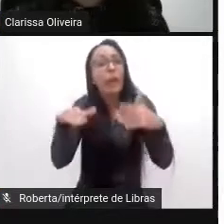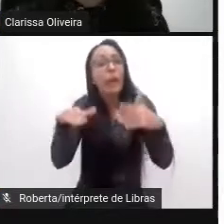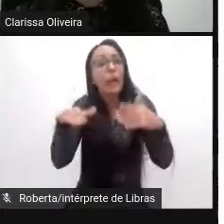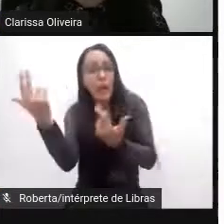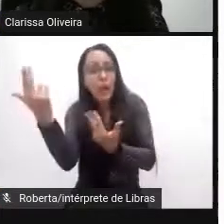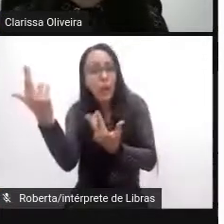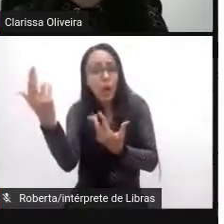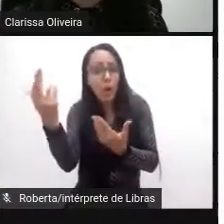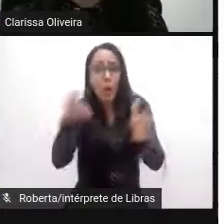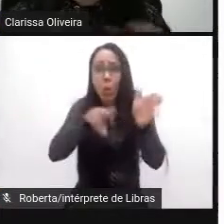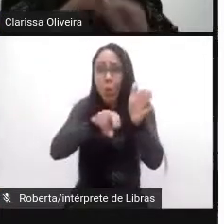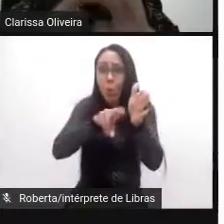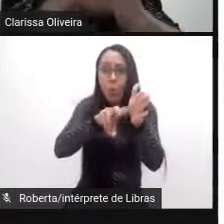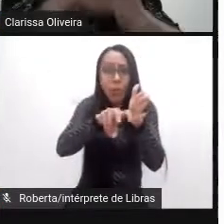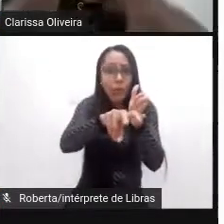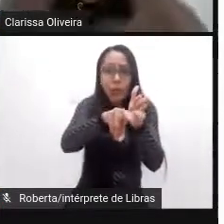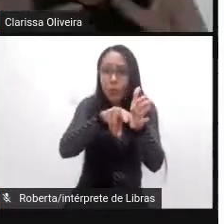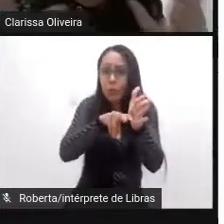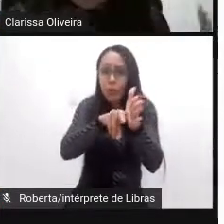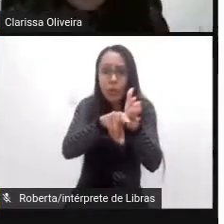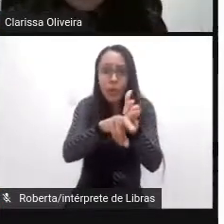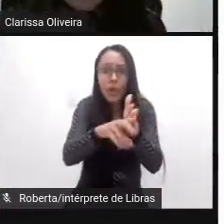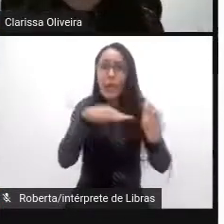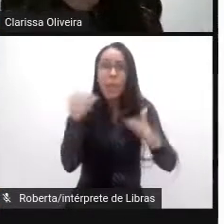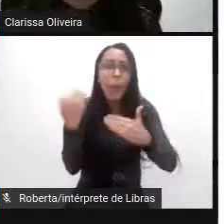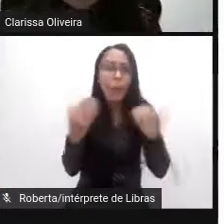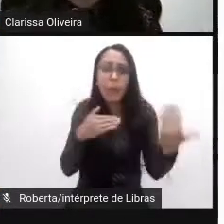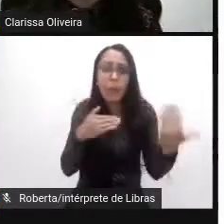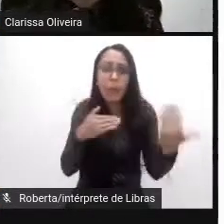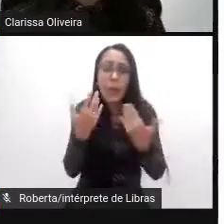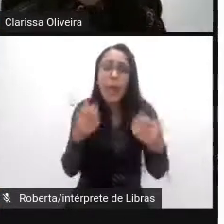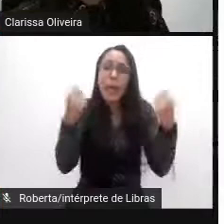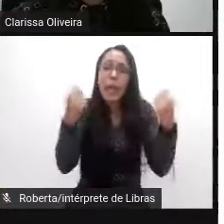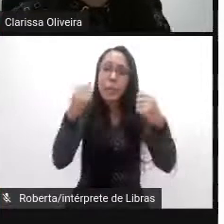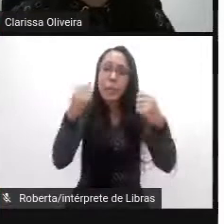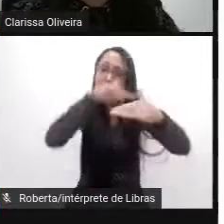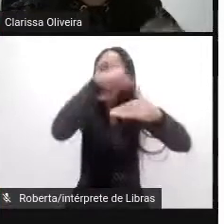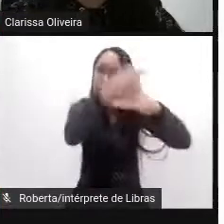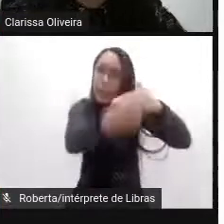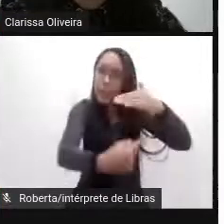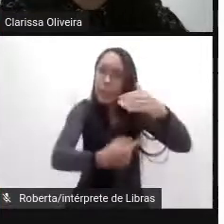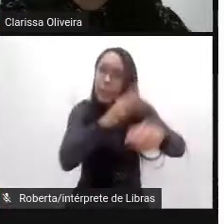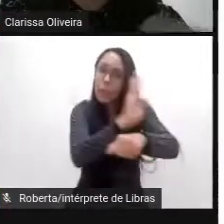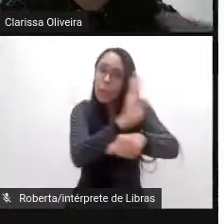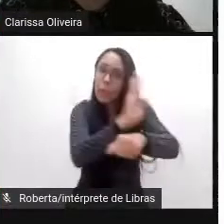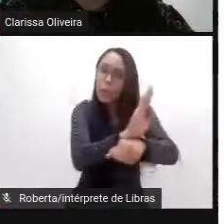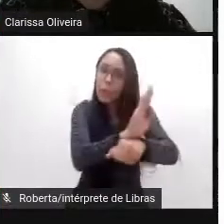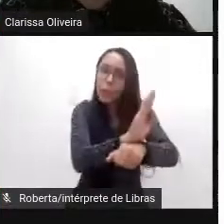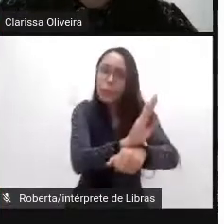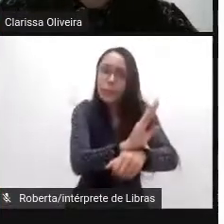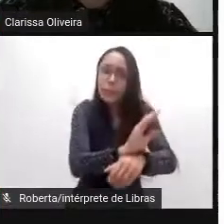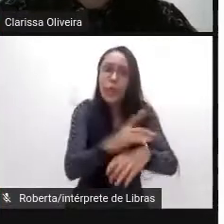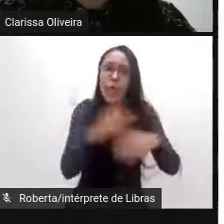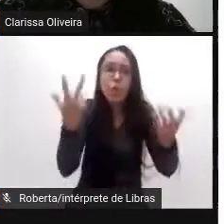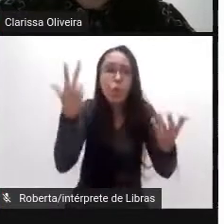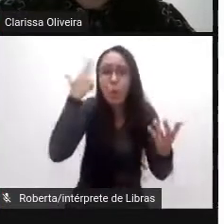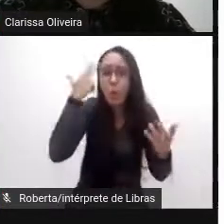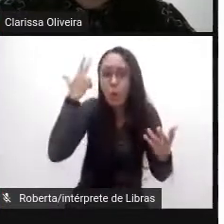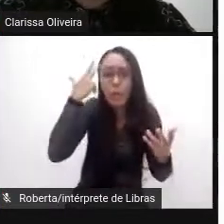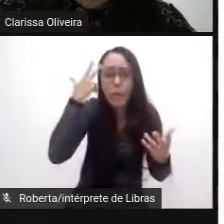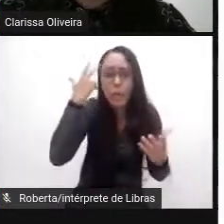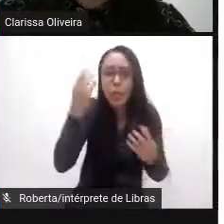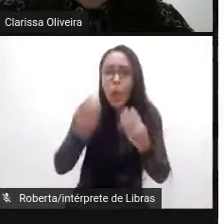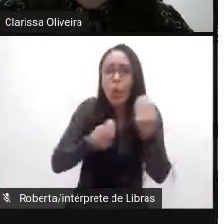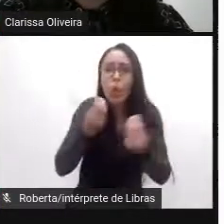Ele não vai ter ação nenhuma. Ele precisa daquela camada protetora. E aí, quando normalmente, como é que a gente tira a